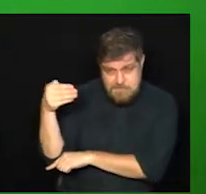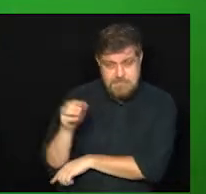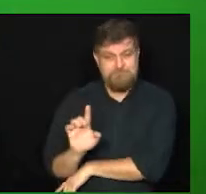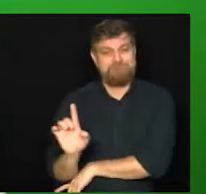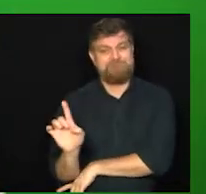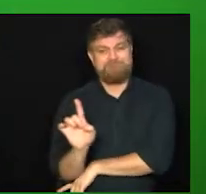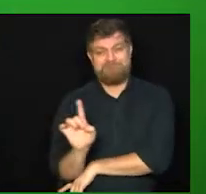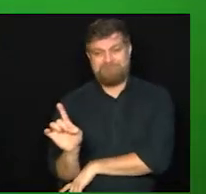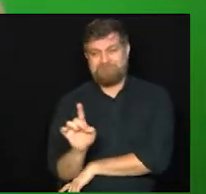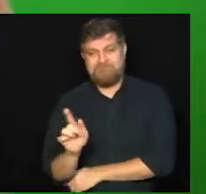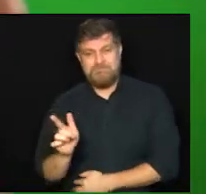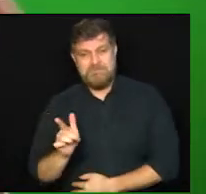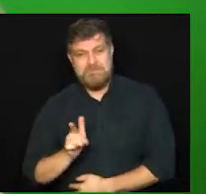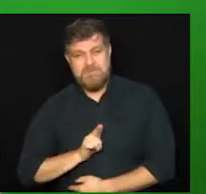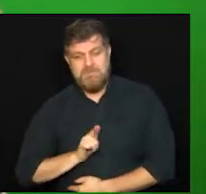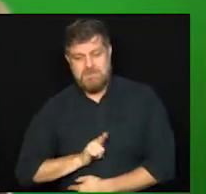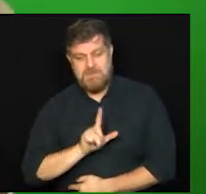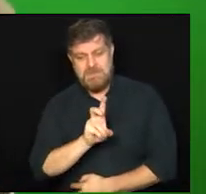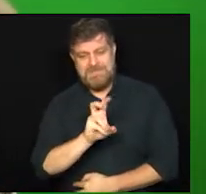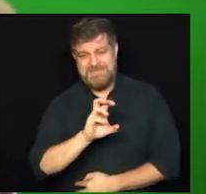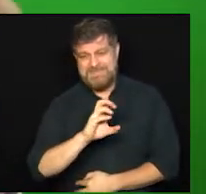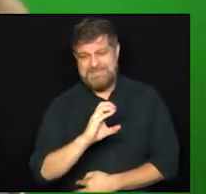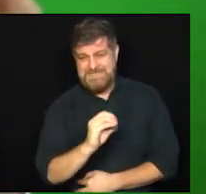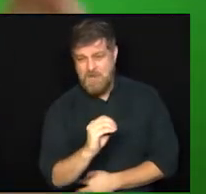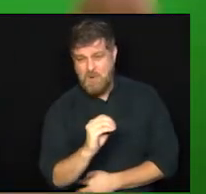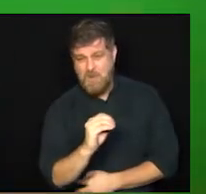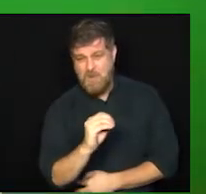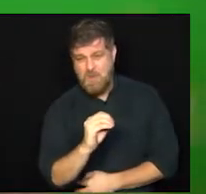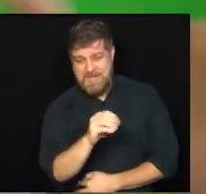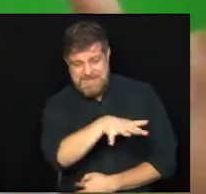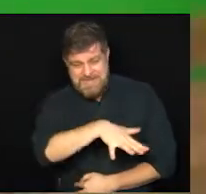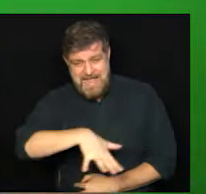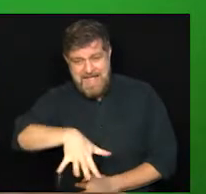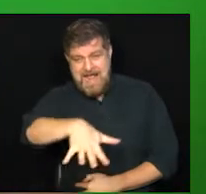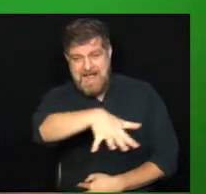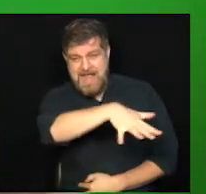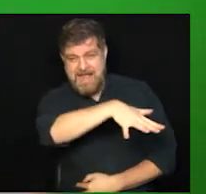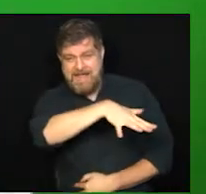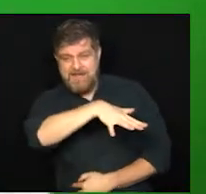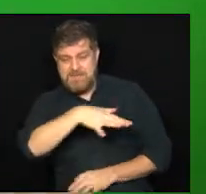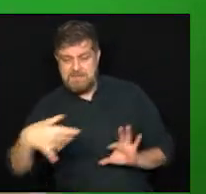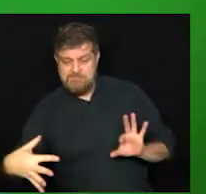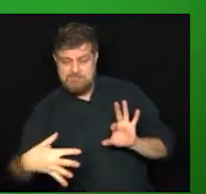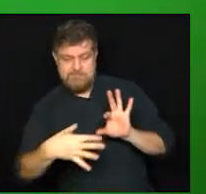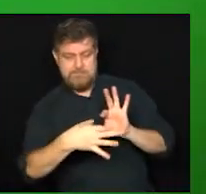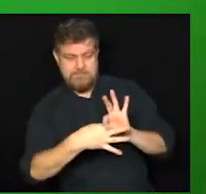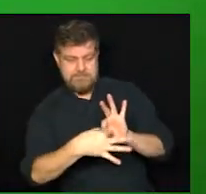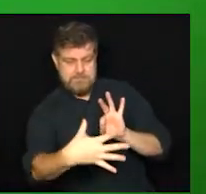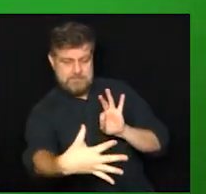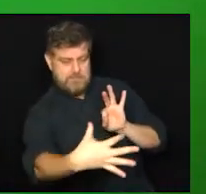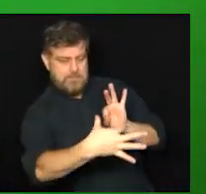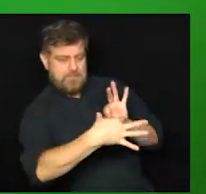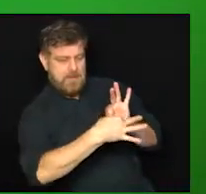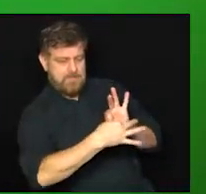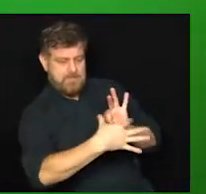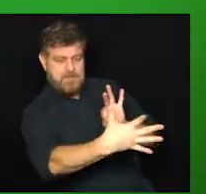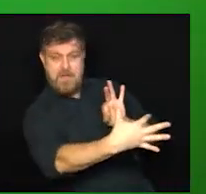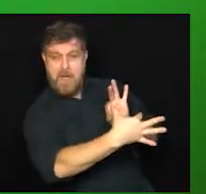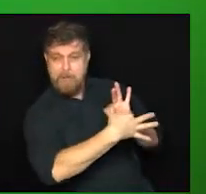mais de 50 setores ligados a isso, né? Também outros